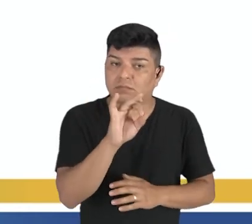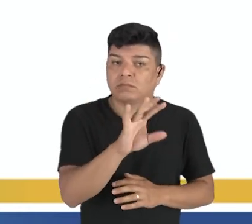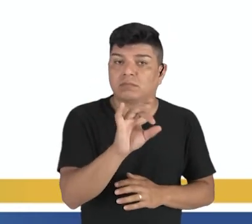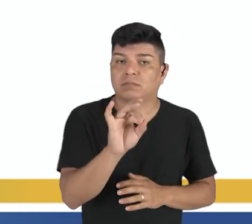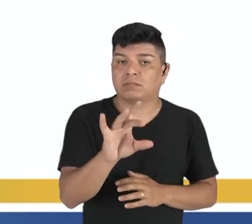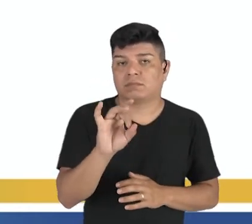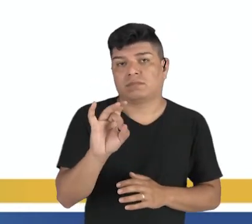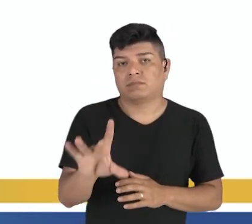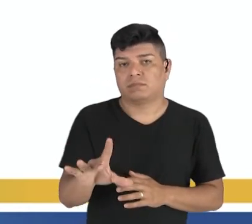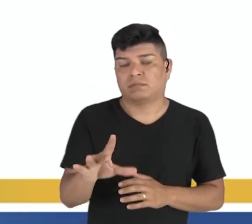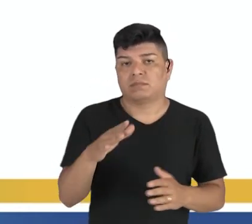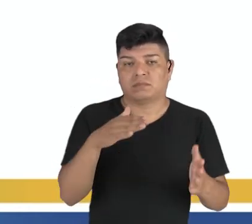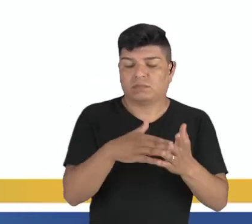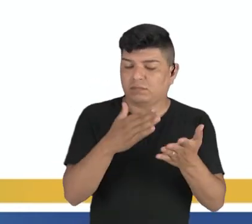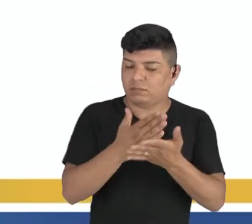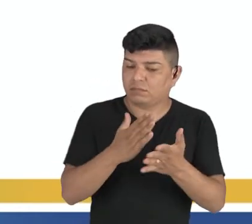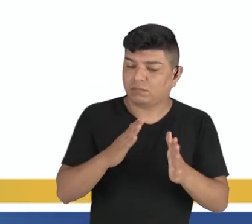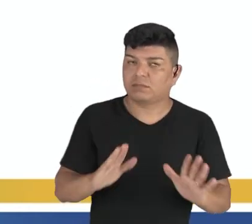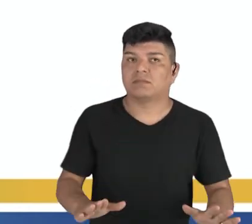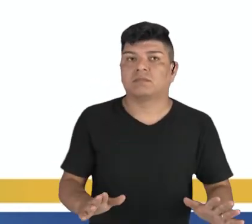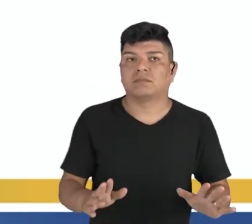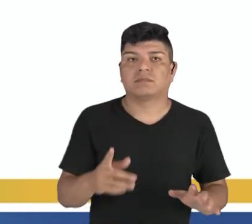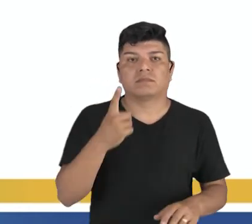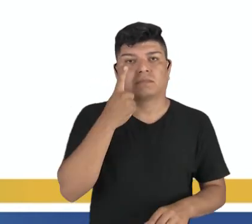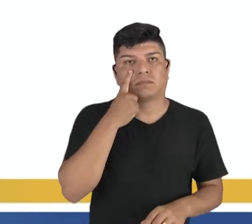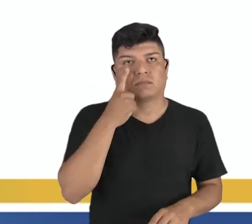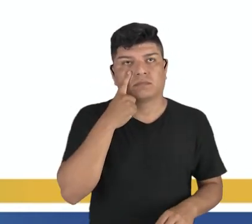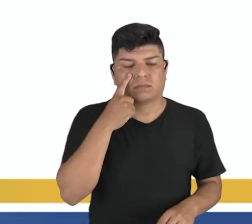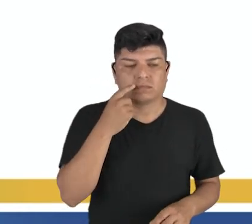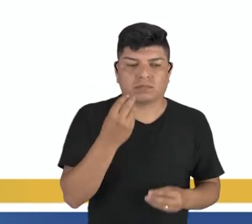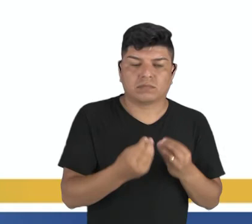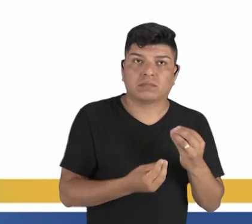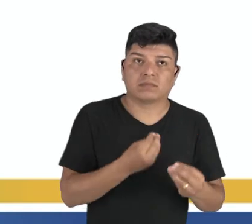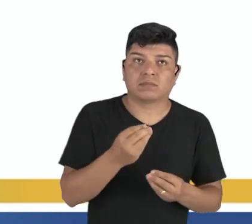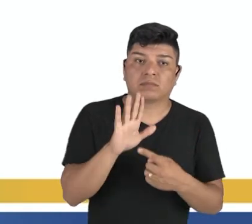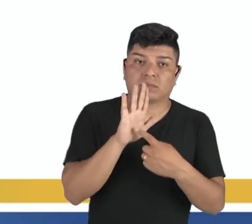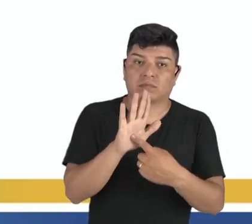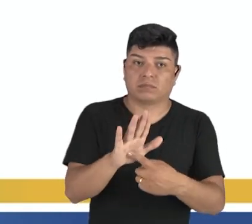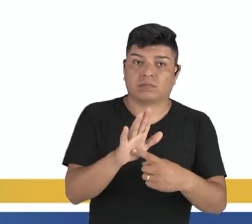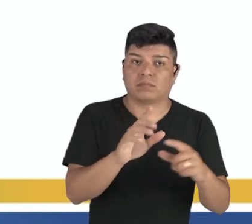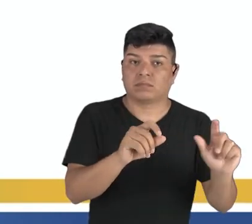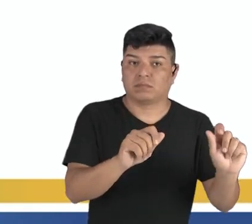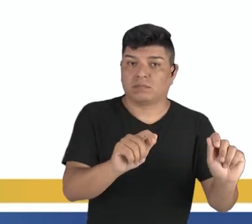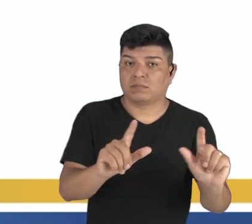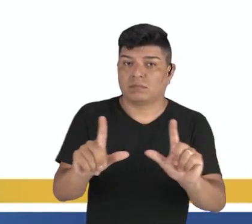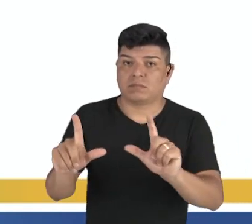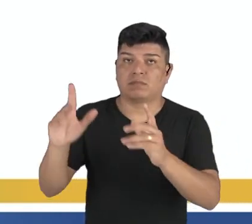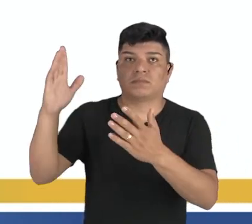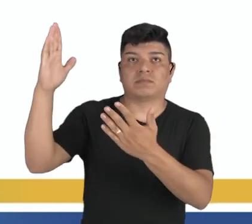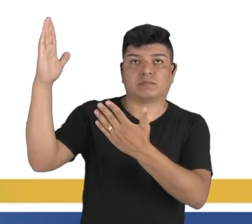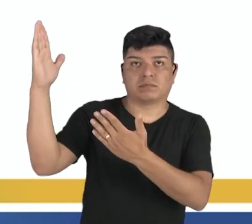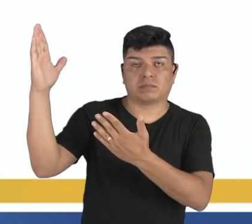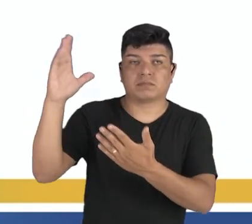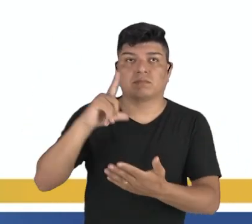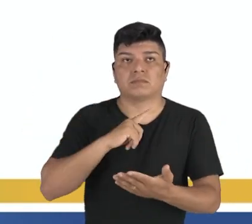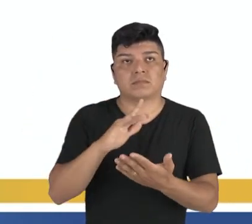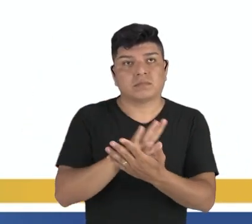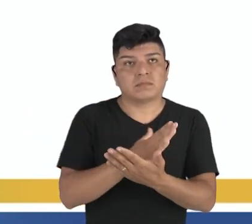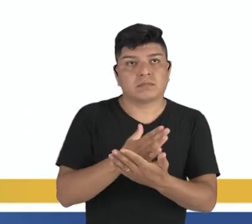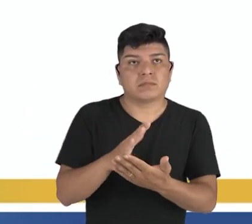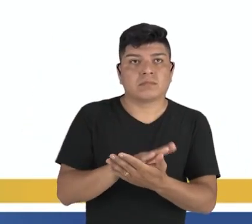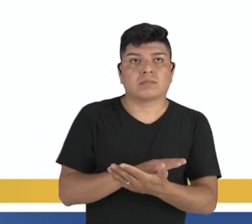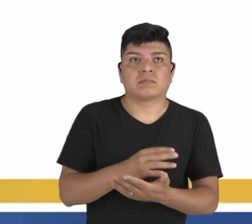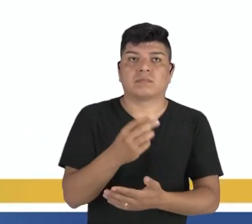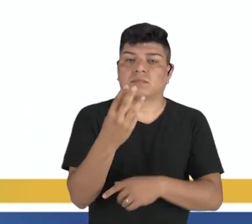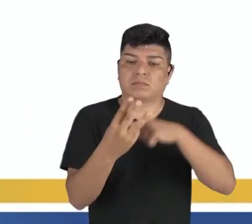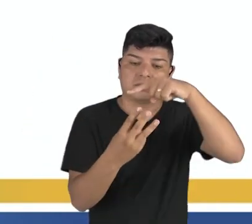até que elas acabem. Observe as moedas como fica disposta na etapa. Então, nós temos aí algumas etapas,